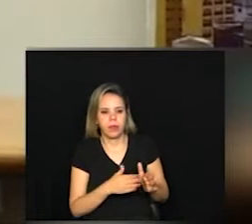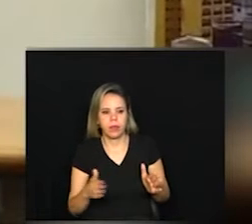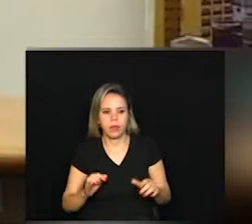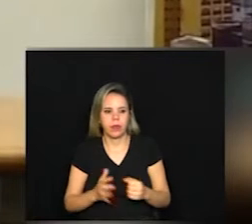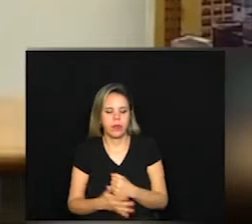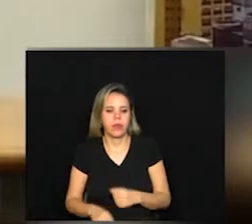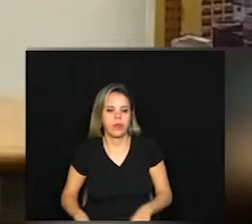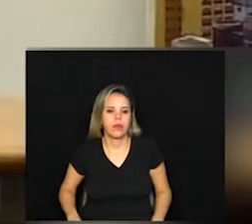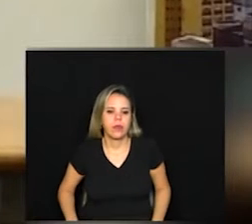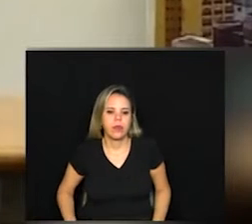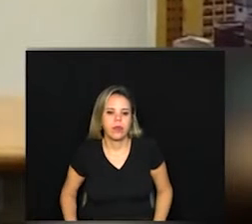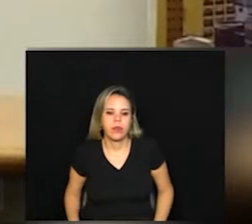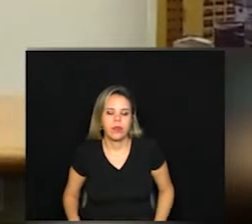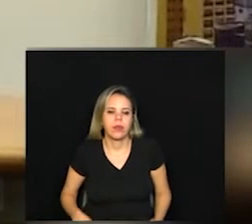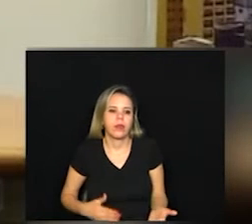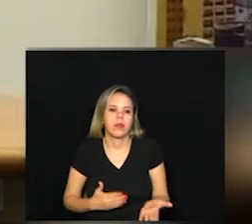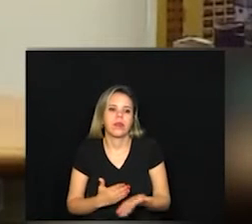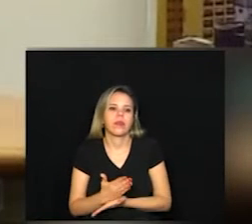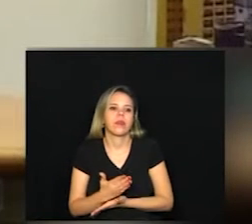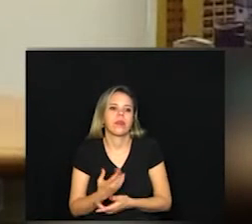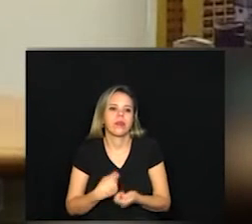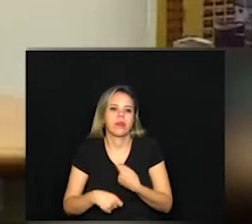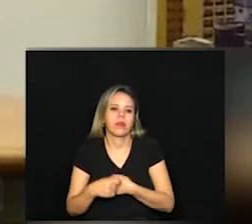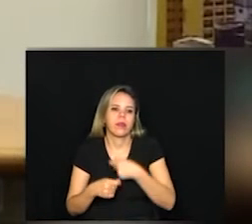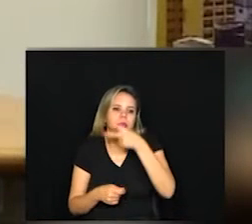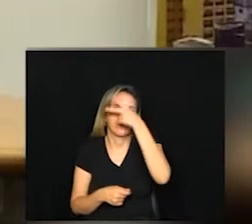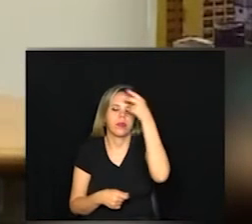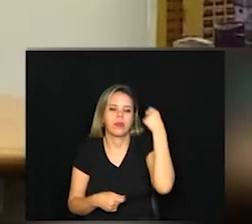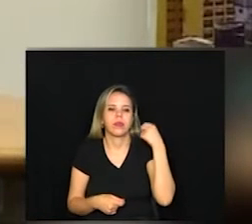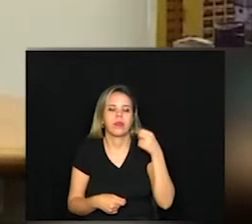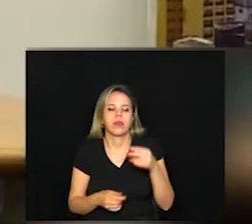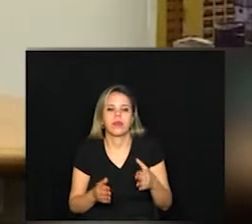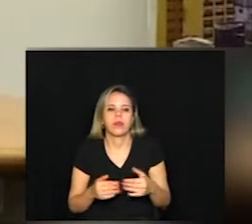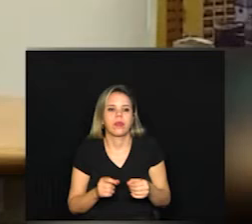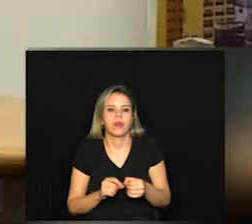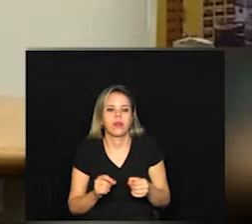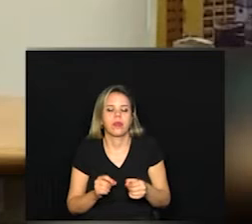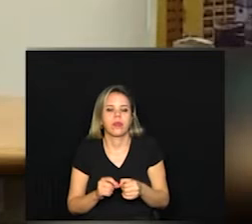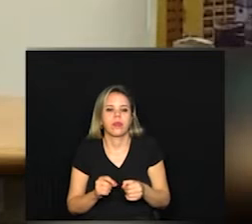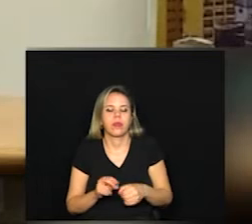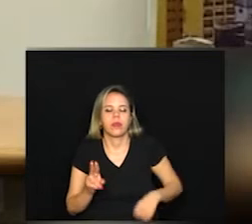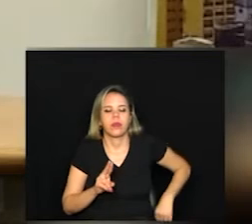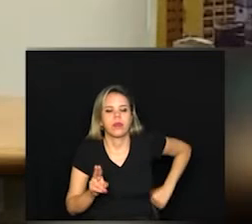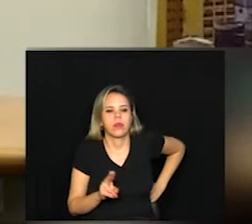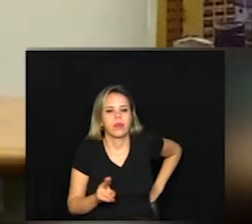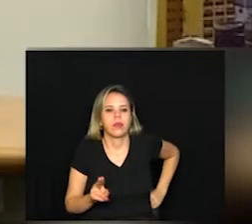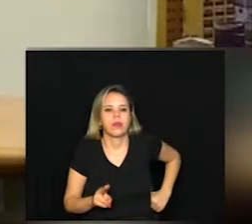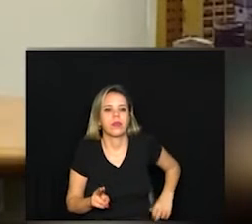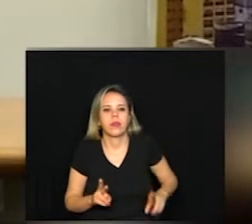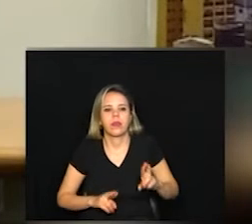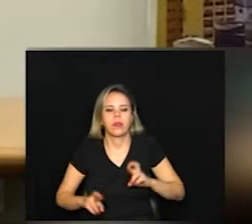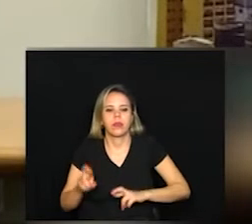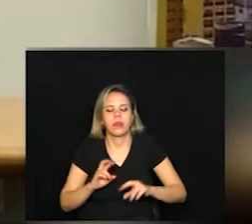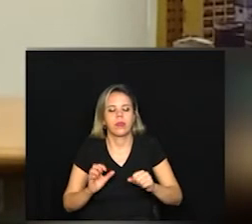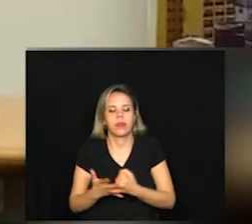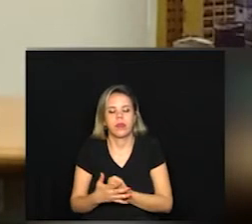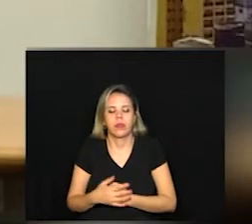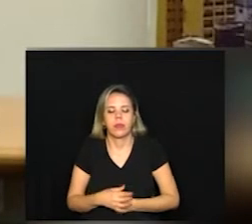pandemia, e autoriza então a administração pública a requisitar para seu uso, com vistas à